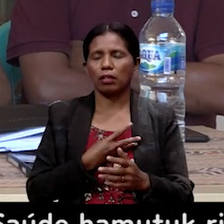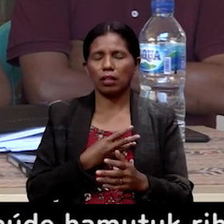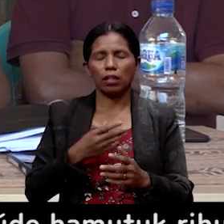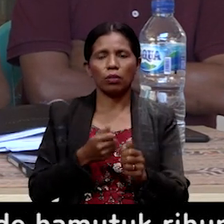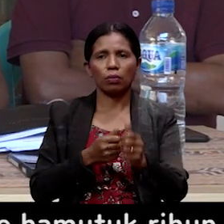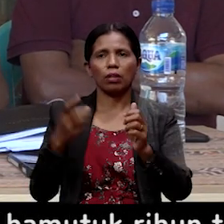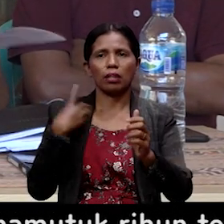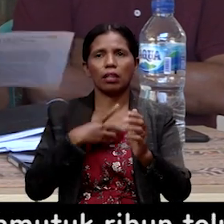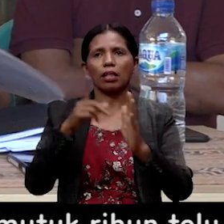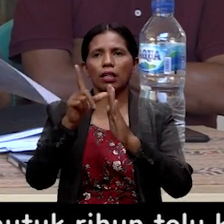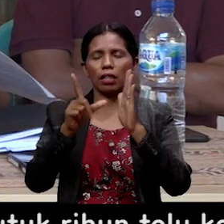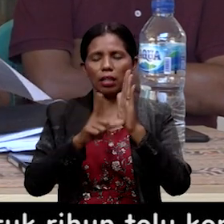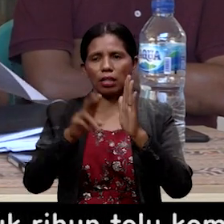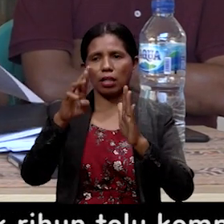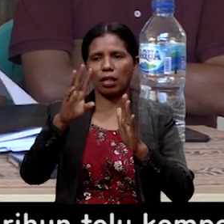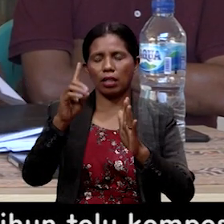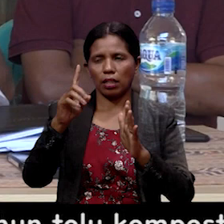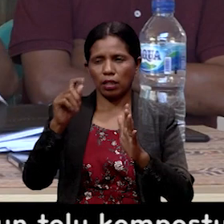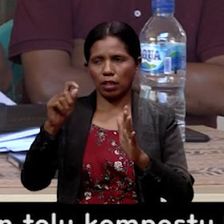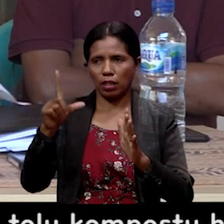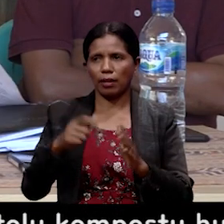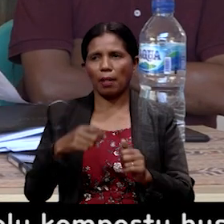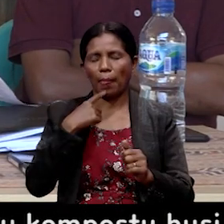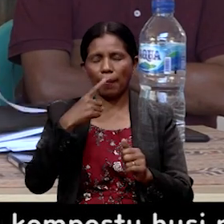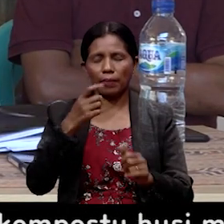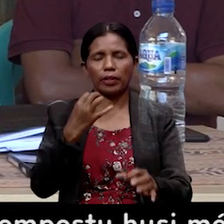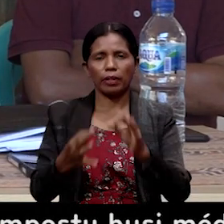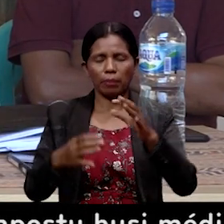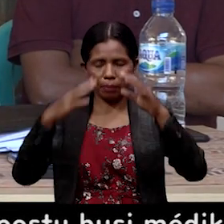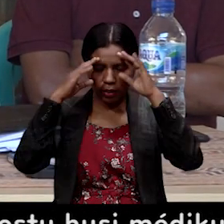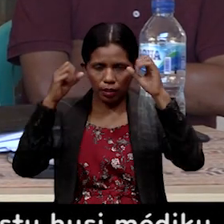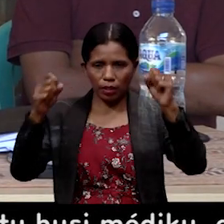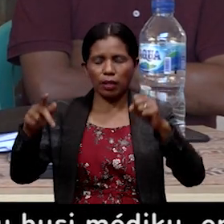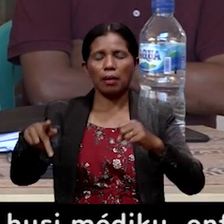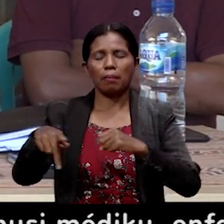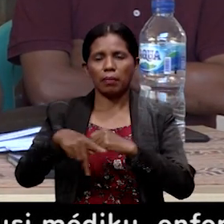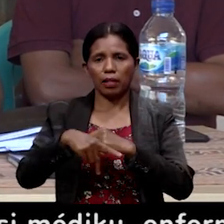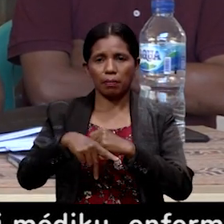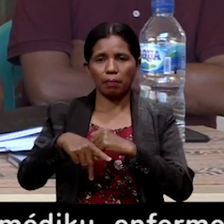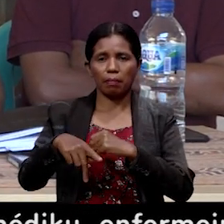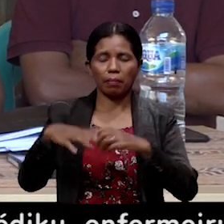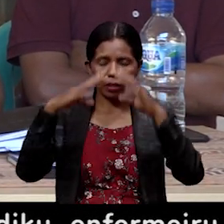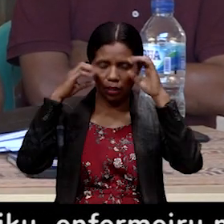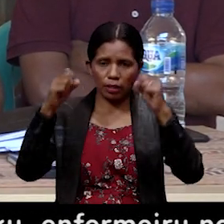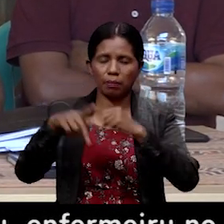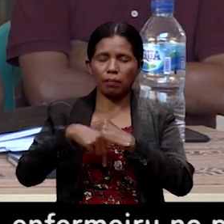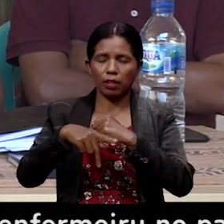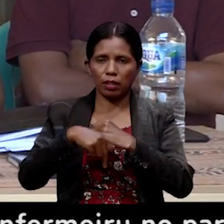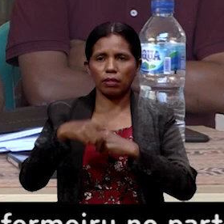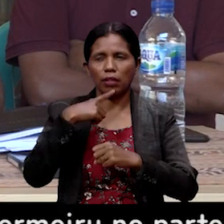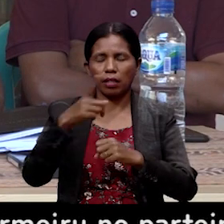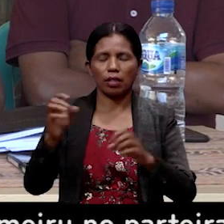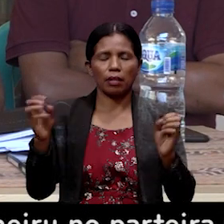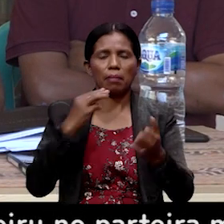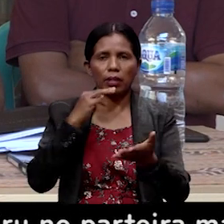da RTL. Apolinário Magno hateten, mas que presidente Patifor la marca presença, mai beli ho si mensagem,